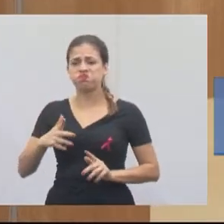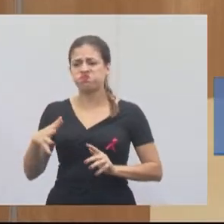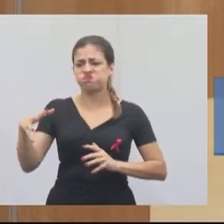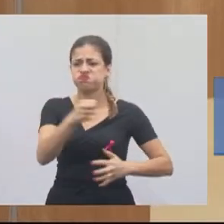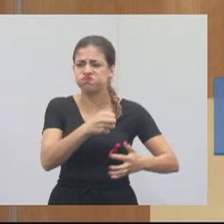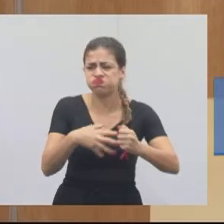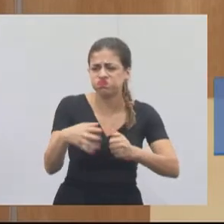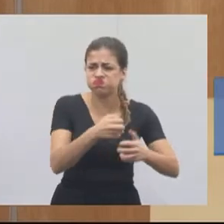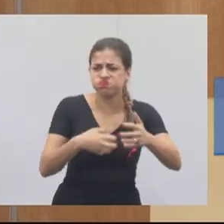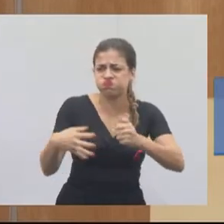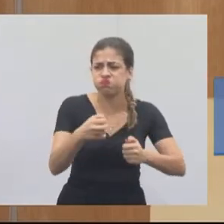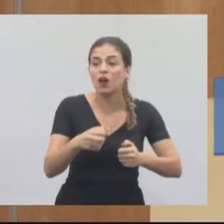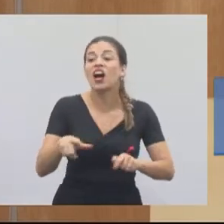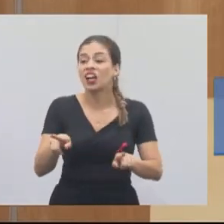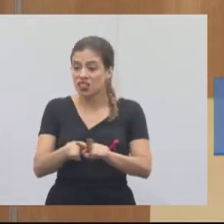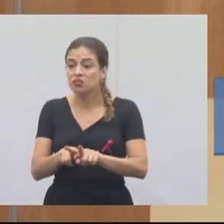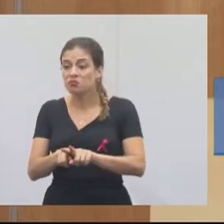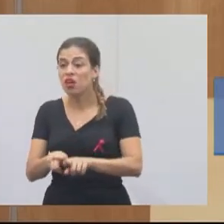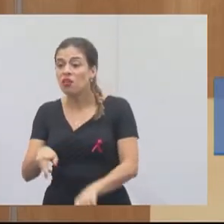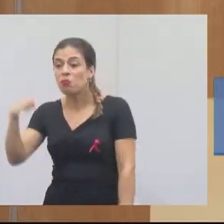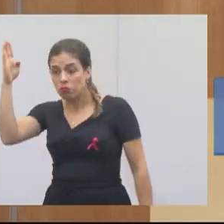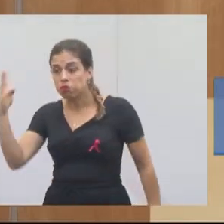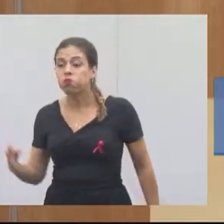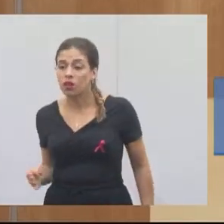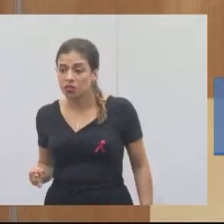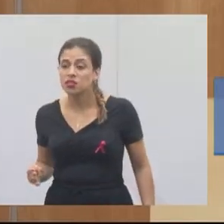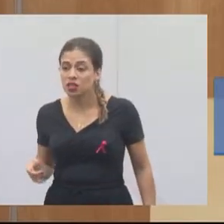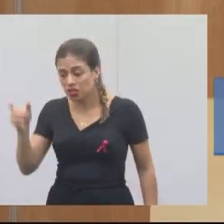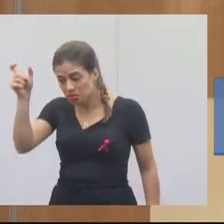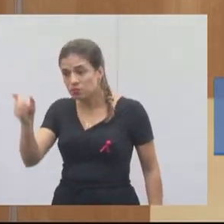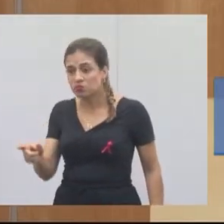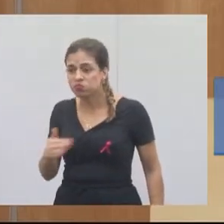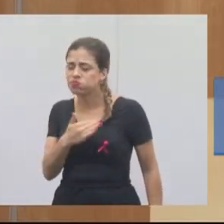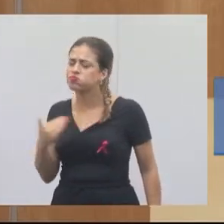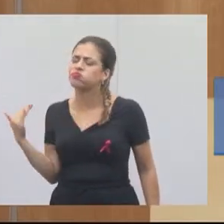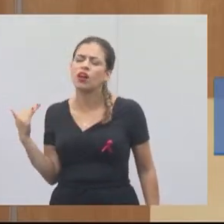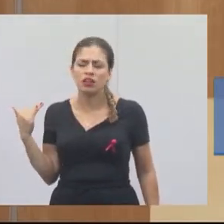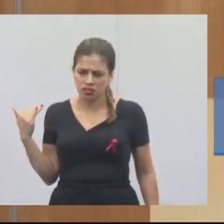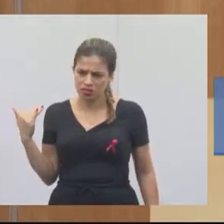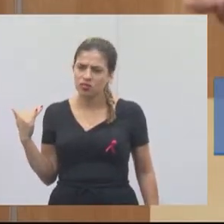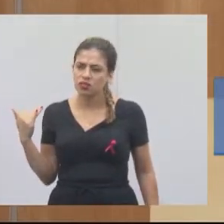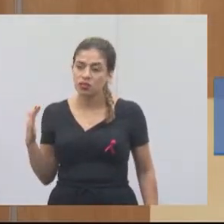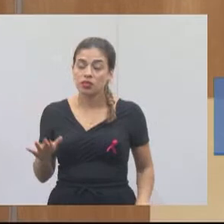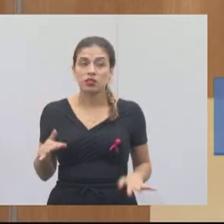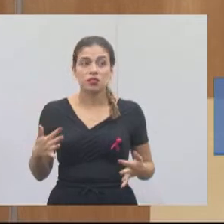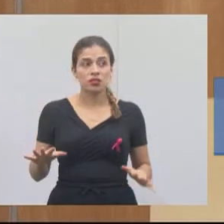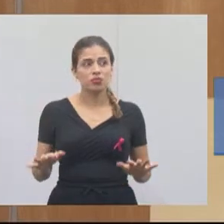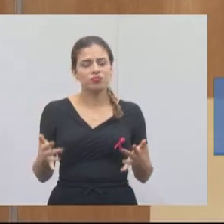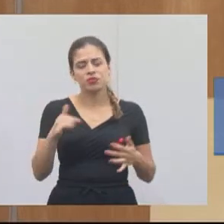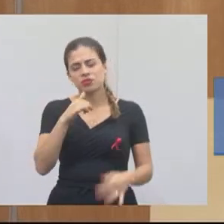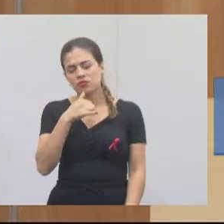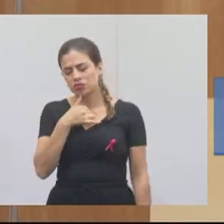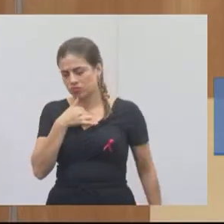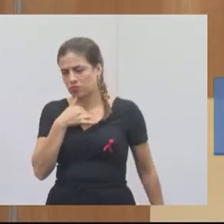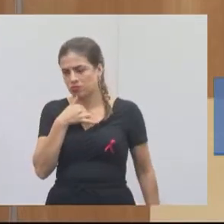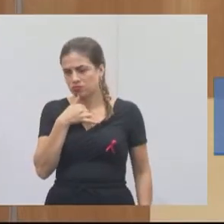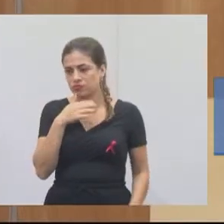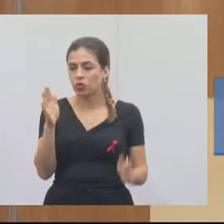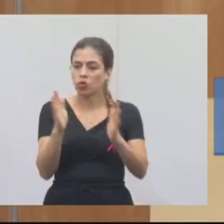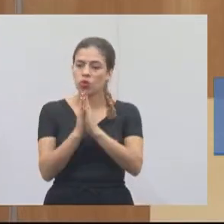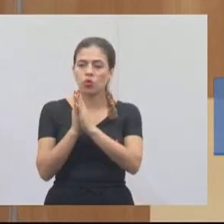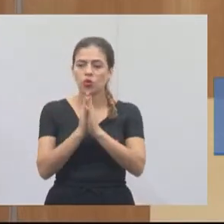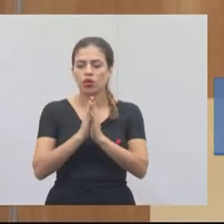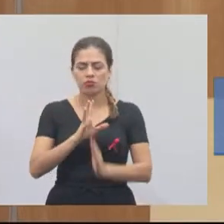várias pessoas, até brasileiros chegaram a ser assassinados. Então, é uma situação muito triste. Oremos